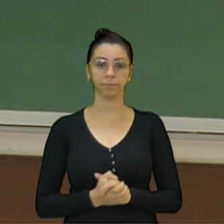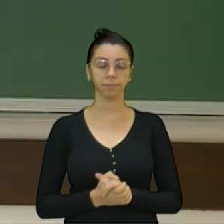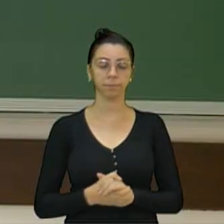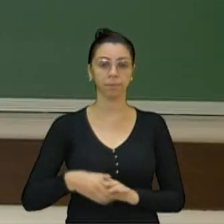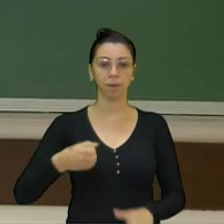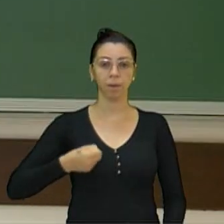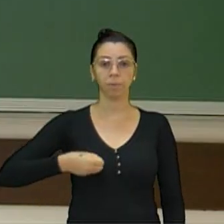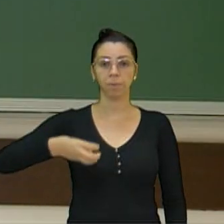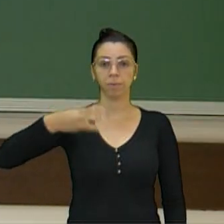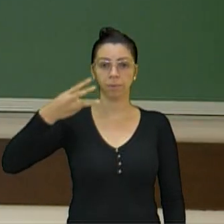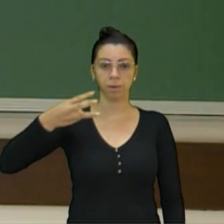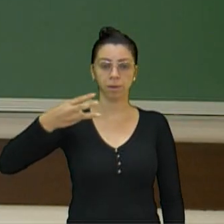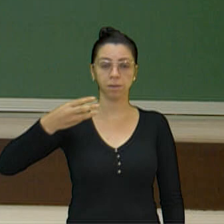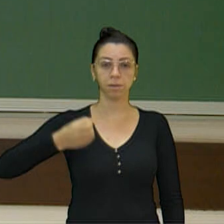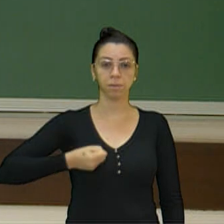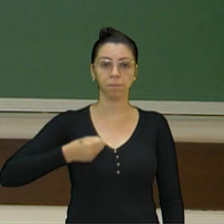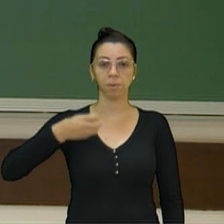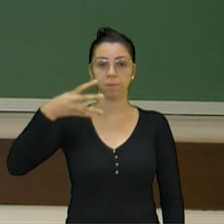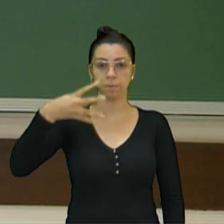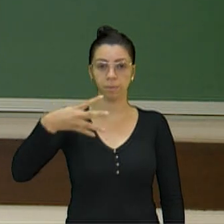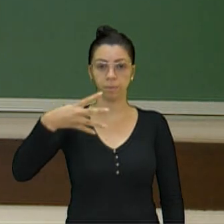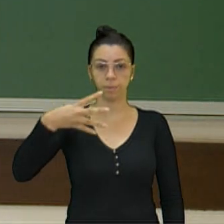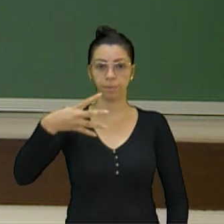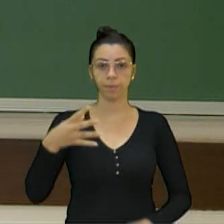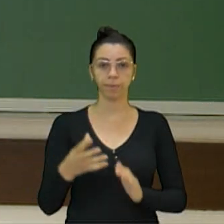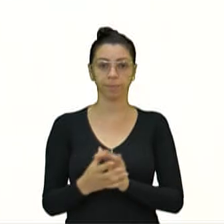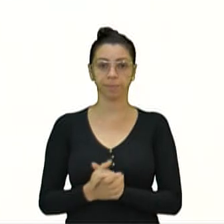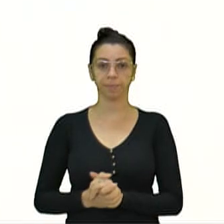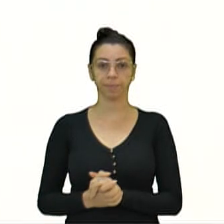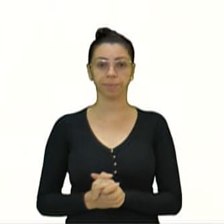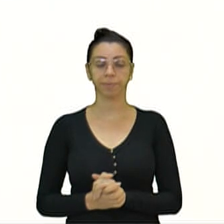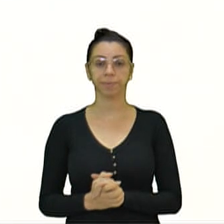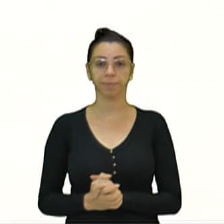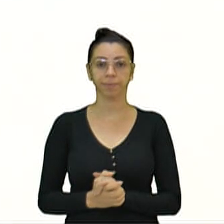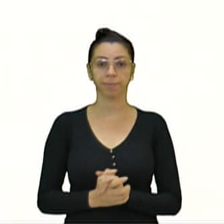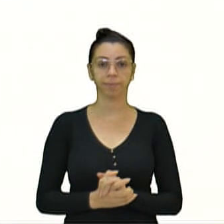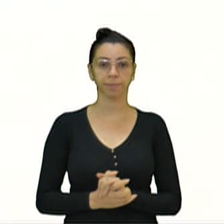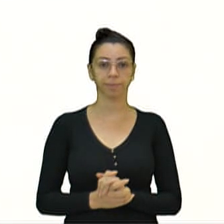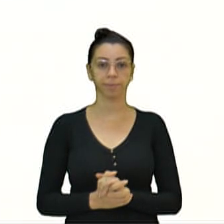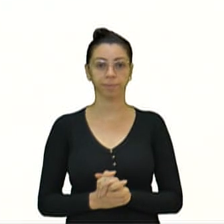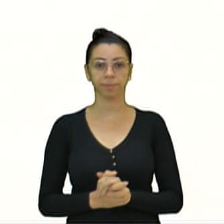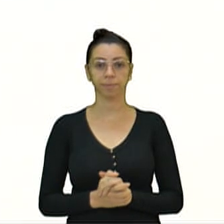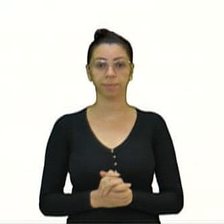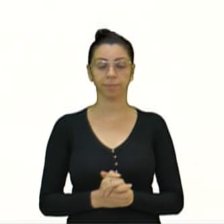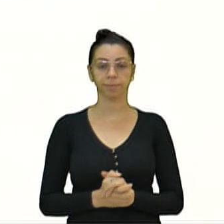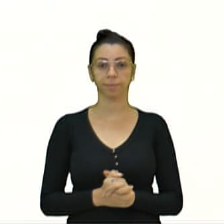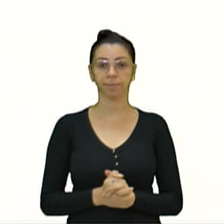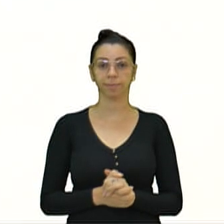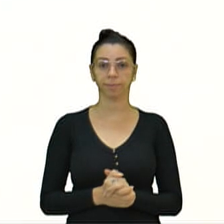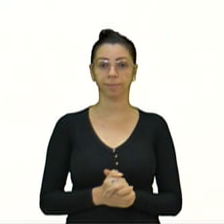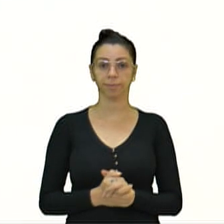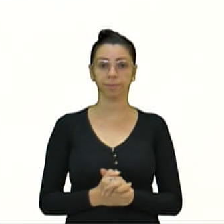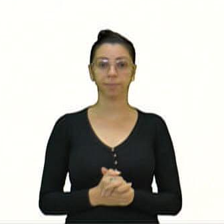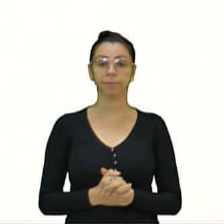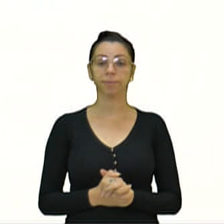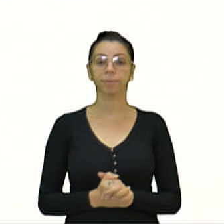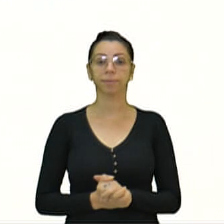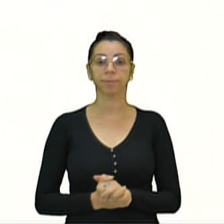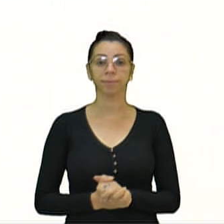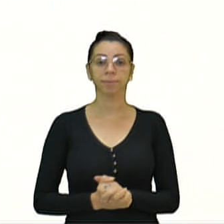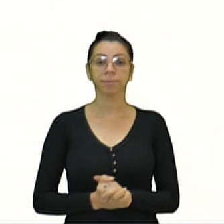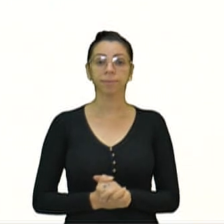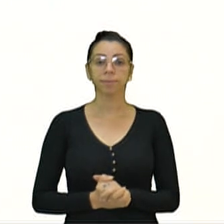3 e número 4 para vocês. A número 3 diz assim, olha, what is the most powerful form of advertising